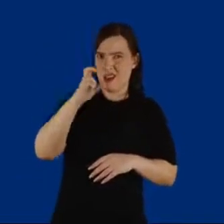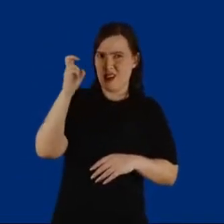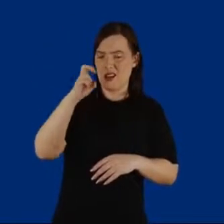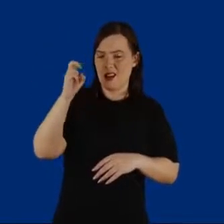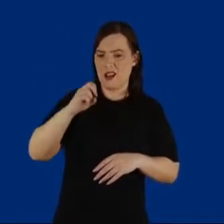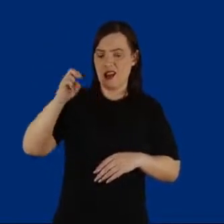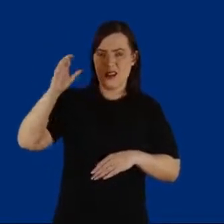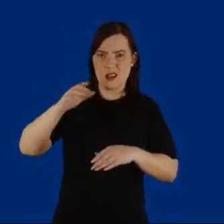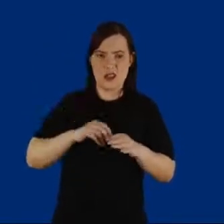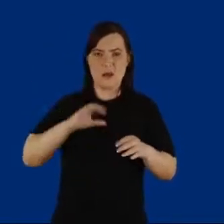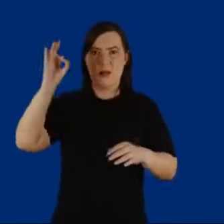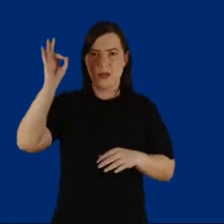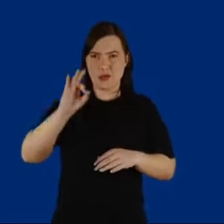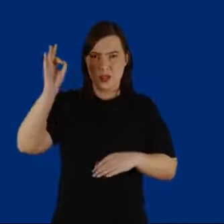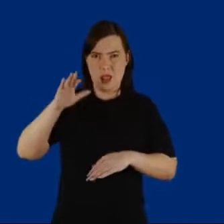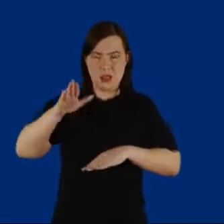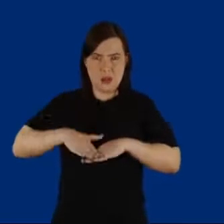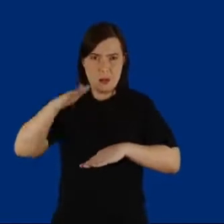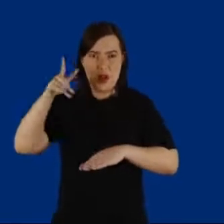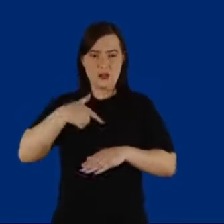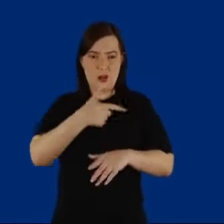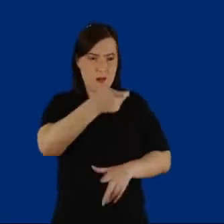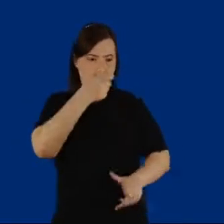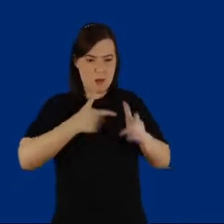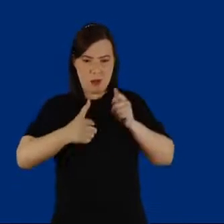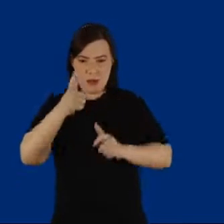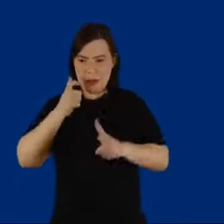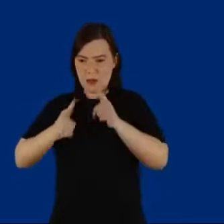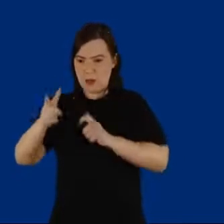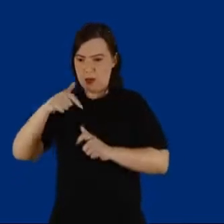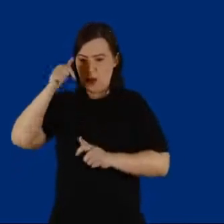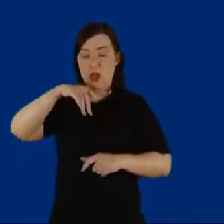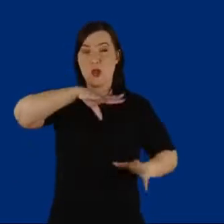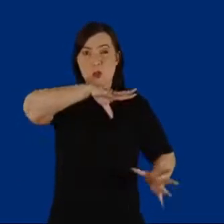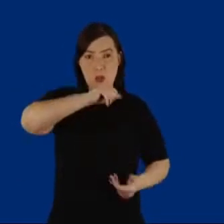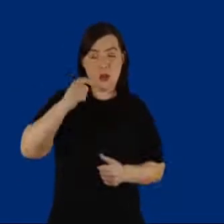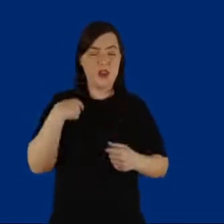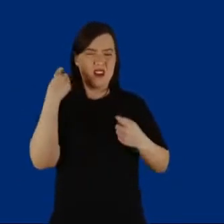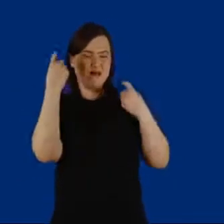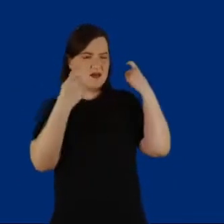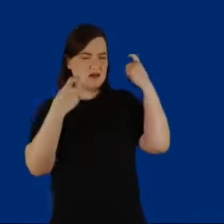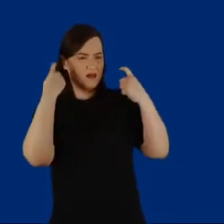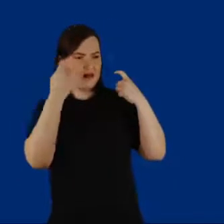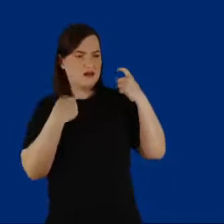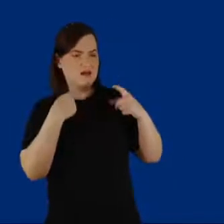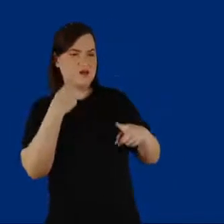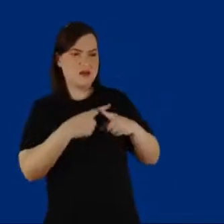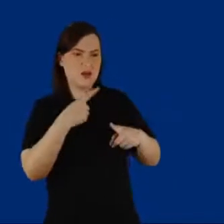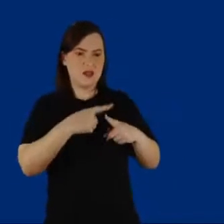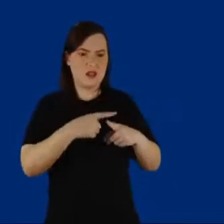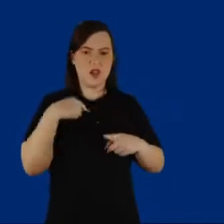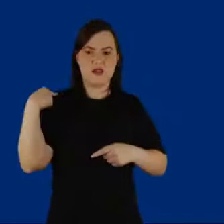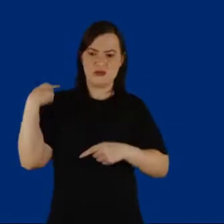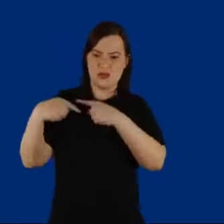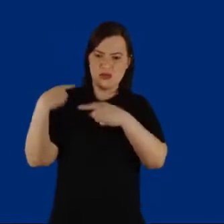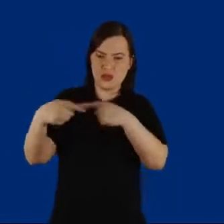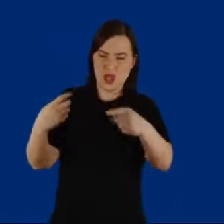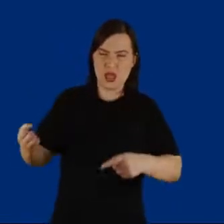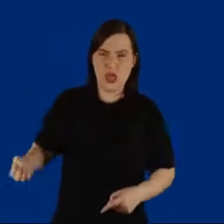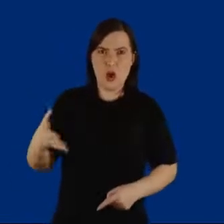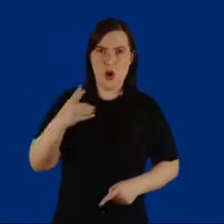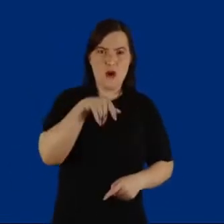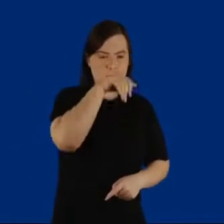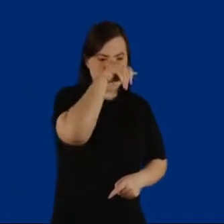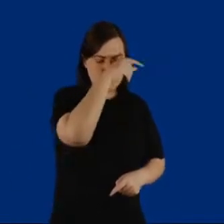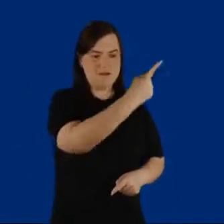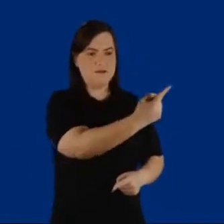a quinta maior taxa de assassinatos no mundo. Ele estava muito preocupado, porque essa geração nova estava saindo da